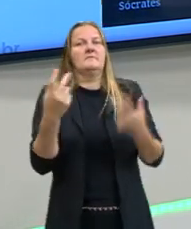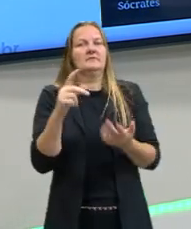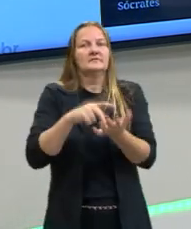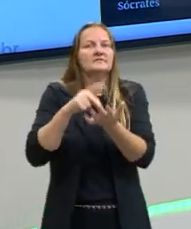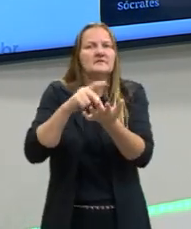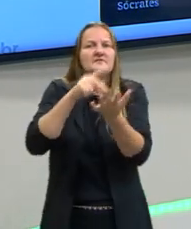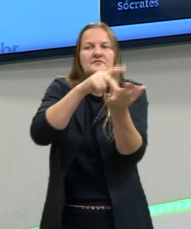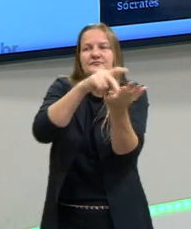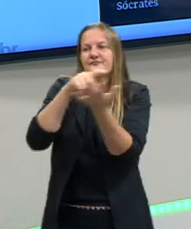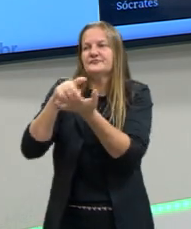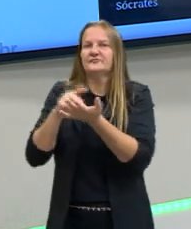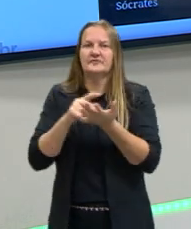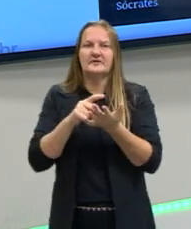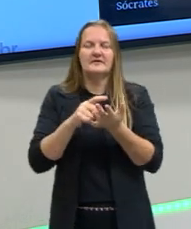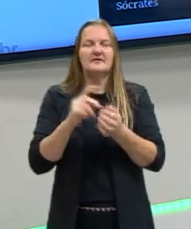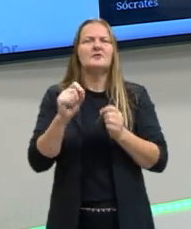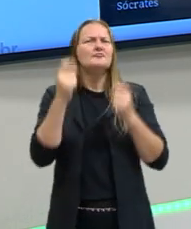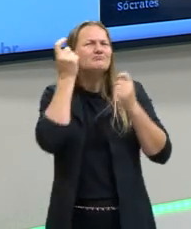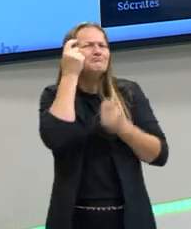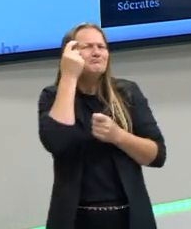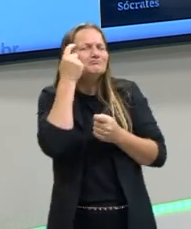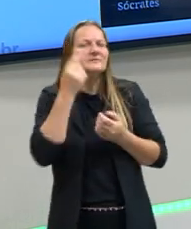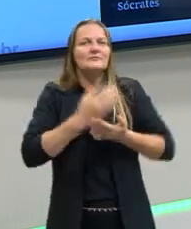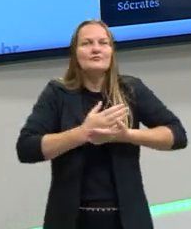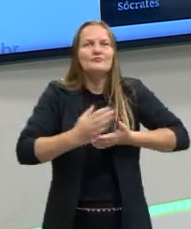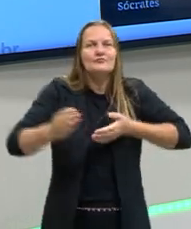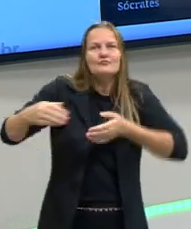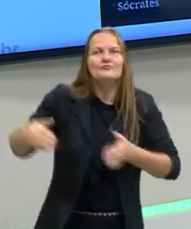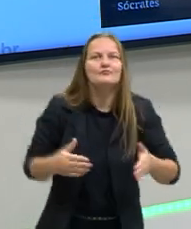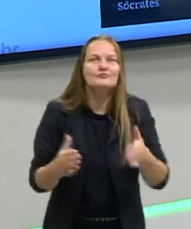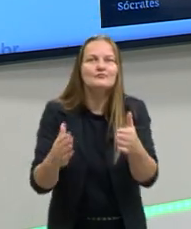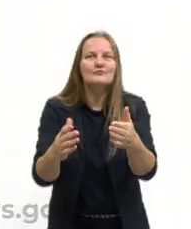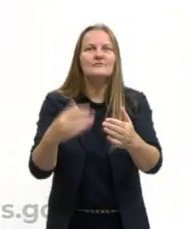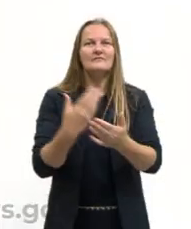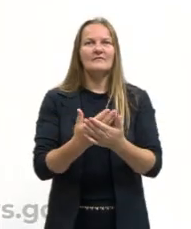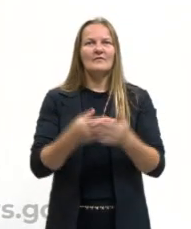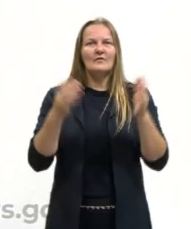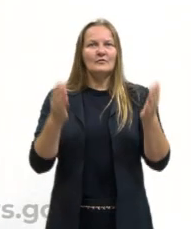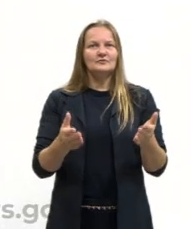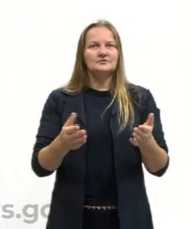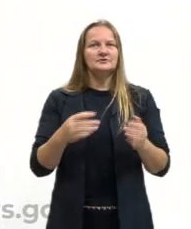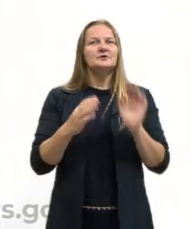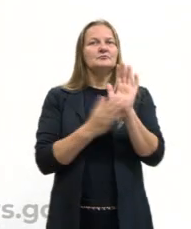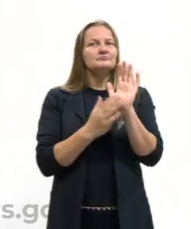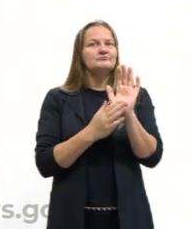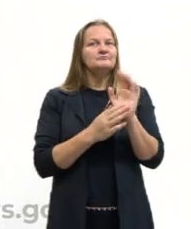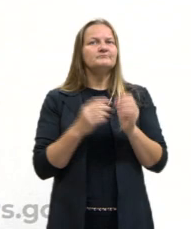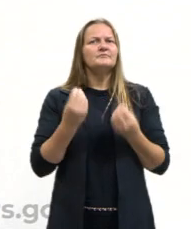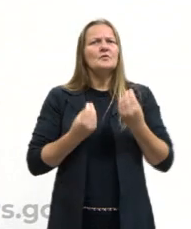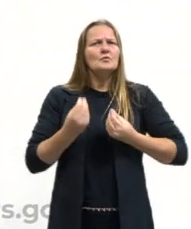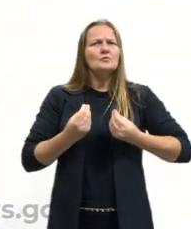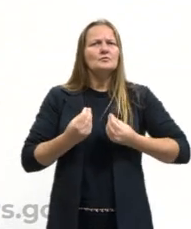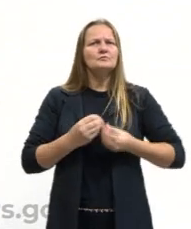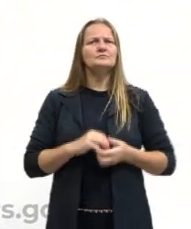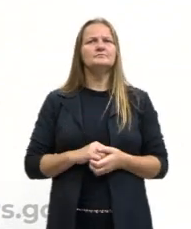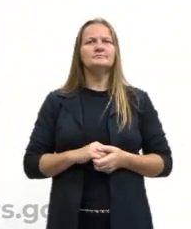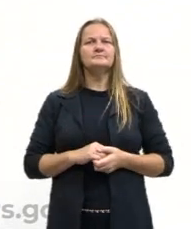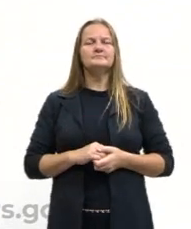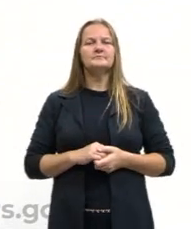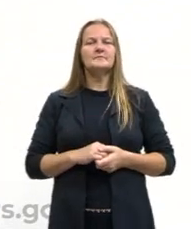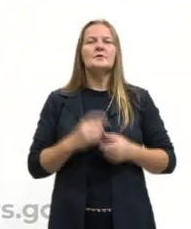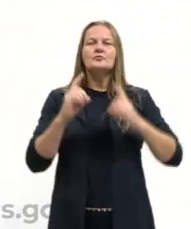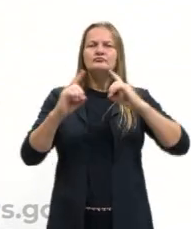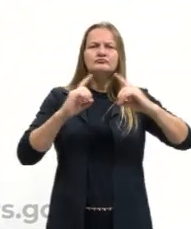que esse esse problema é que vai percorrer a nossa aula de hoje tendo em vista a proposta dos sofistas e depois essa